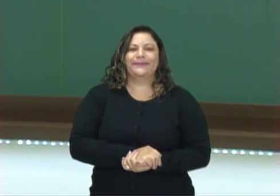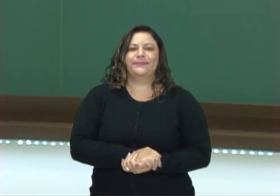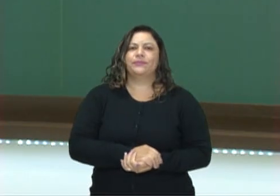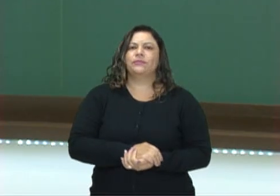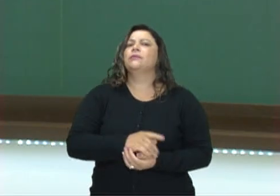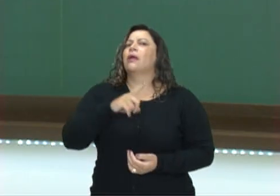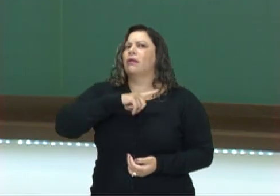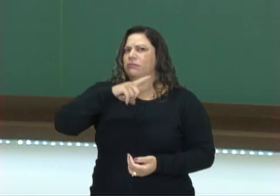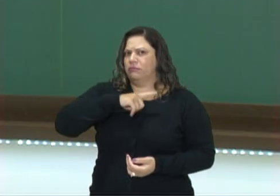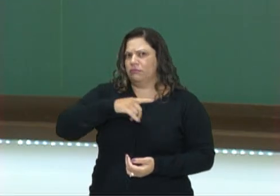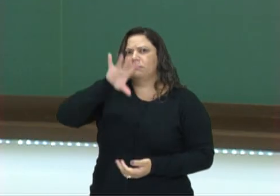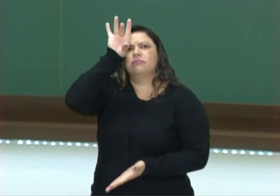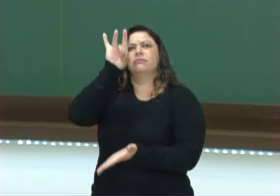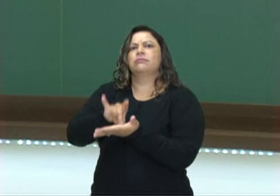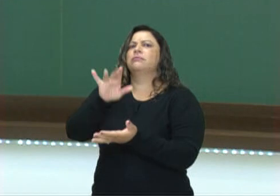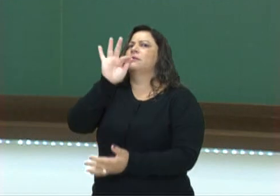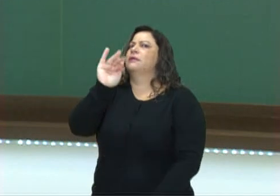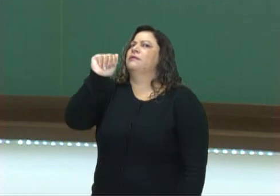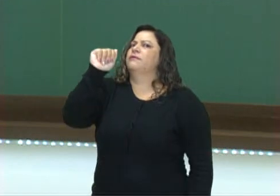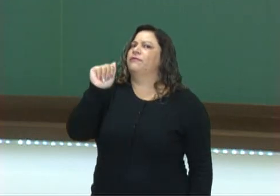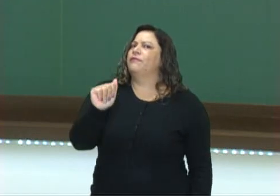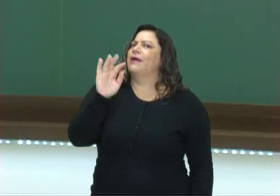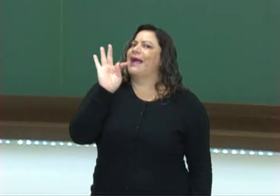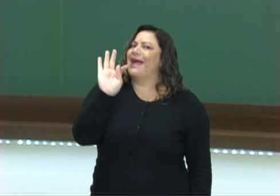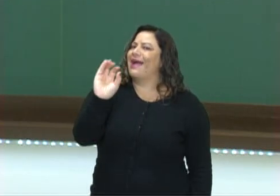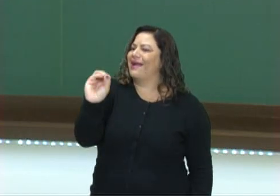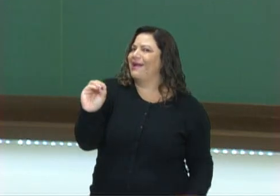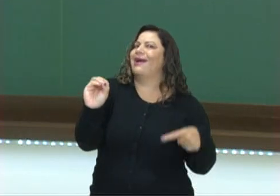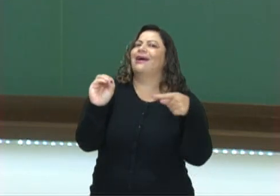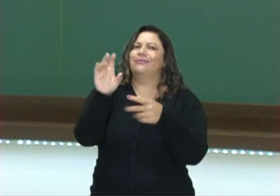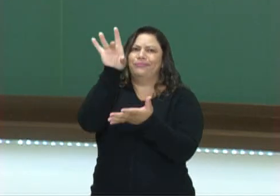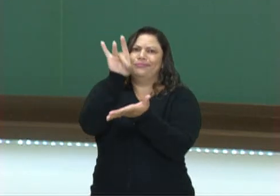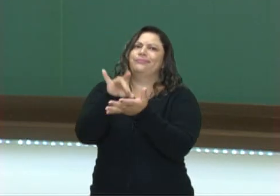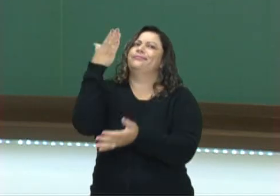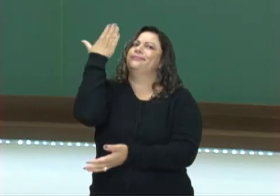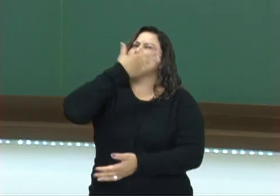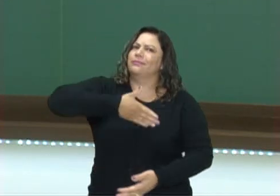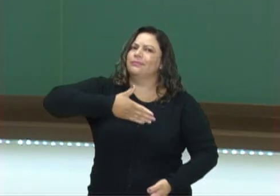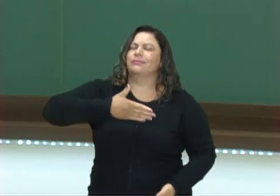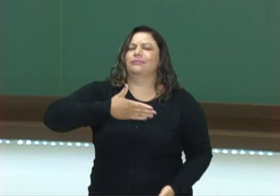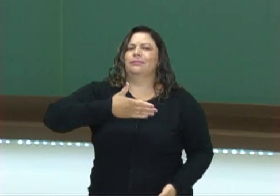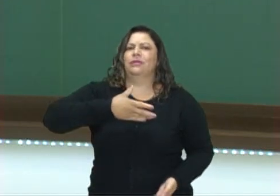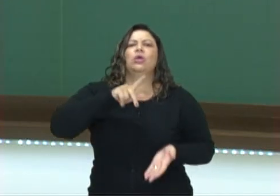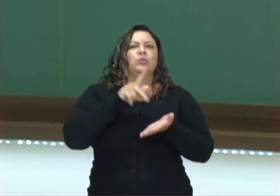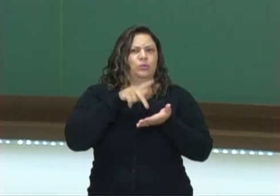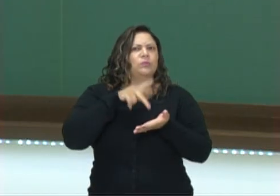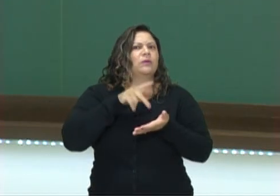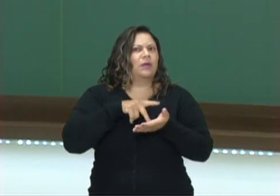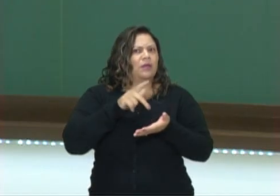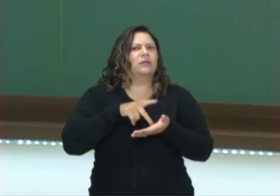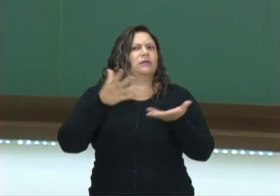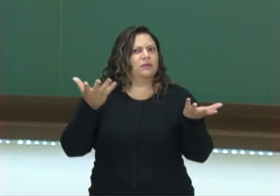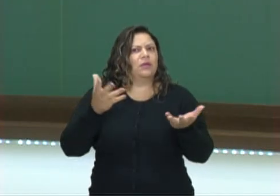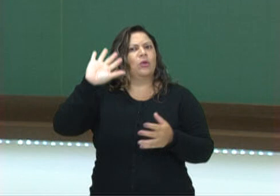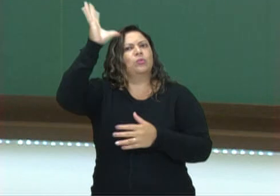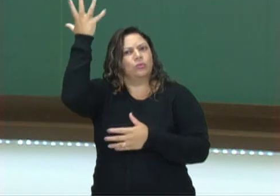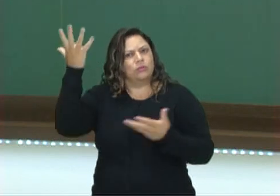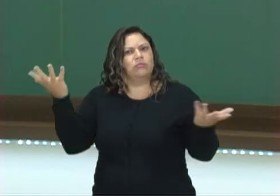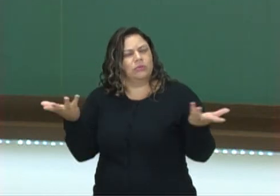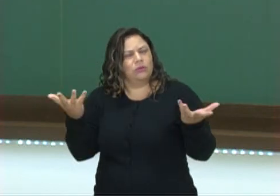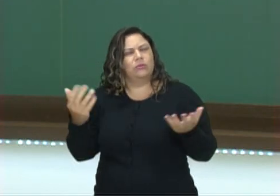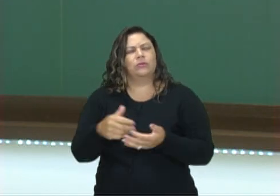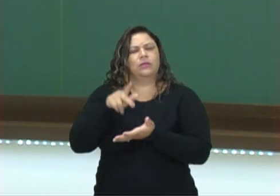fatos. Temos acontecimentos que podem ser comprovados, acontecimentos verídicos, acontecimentos que,